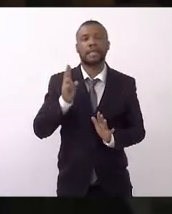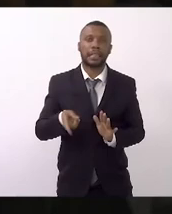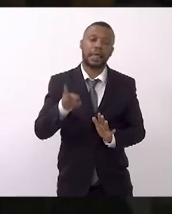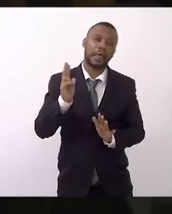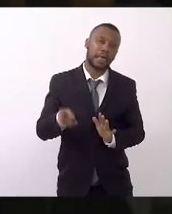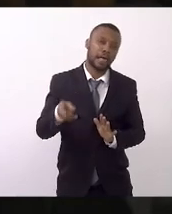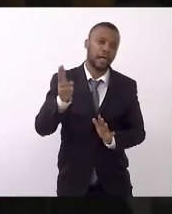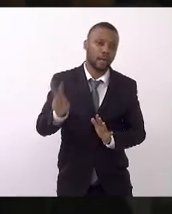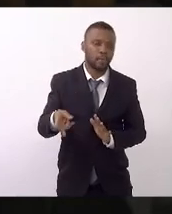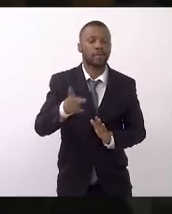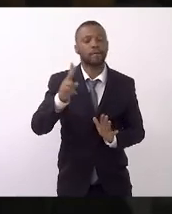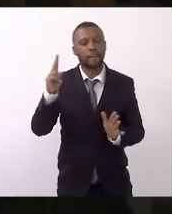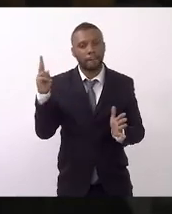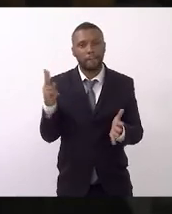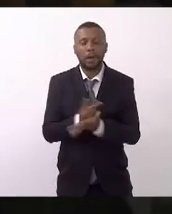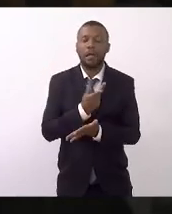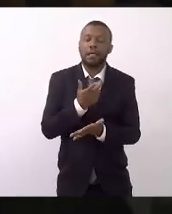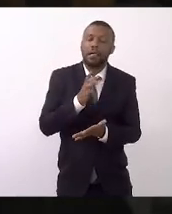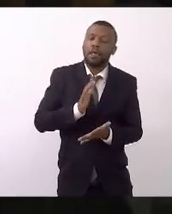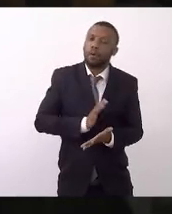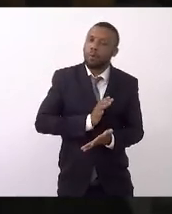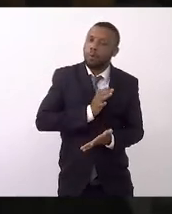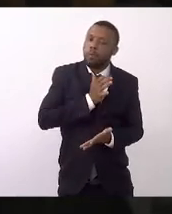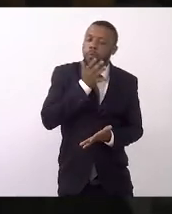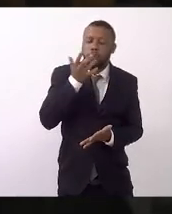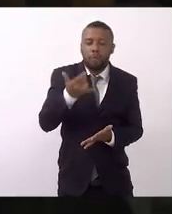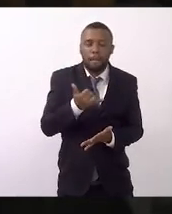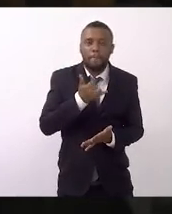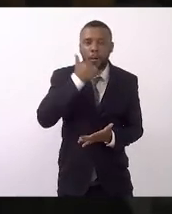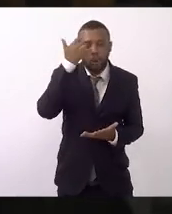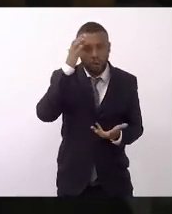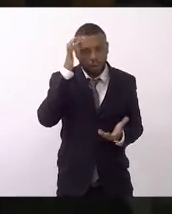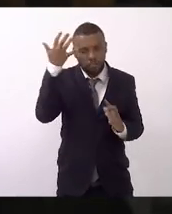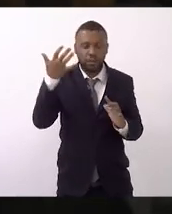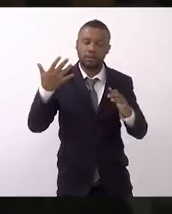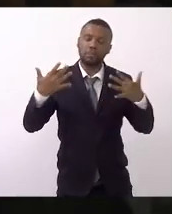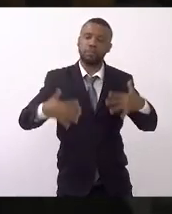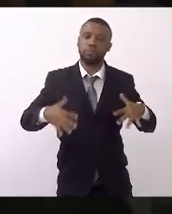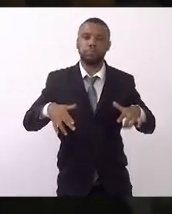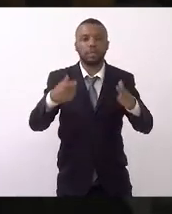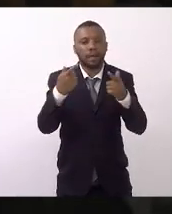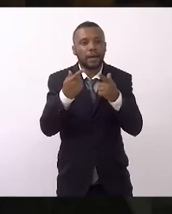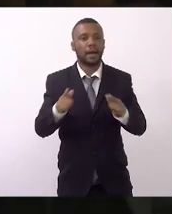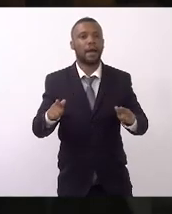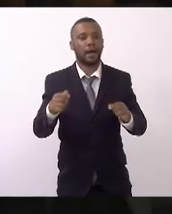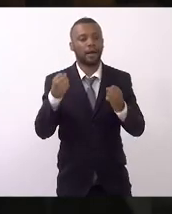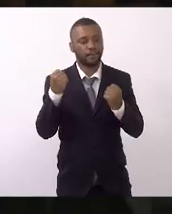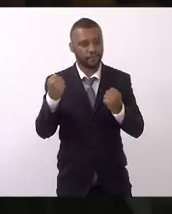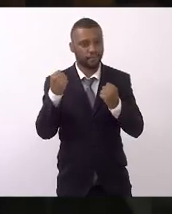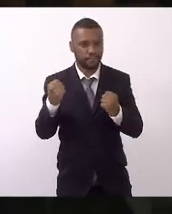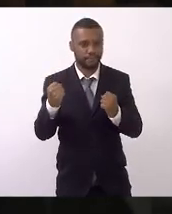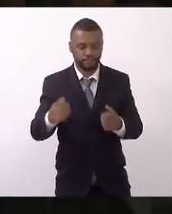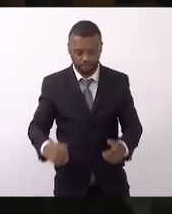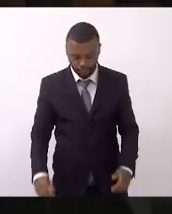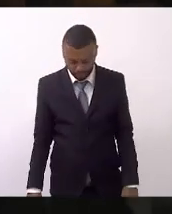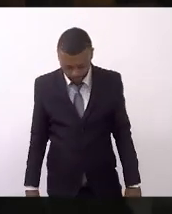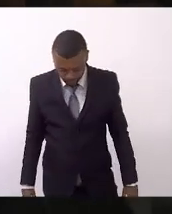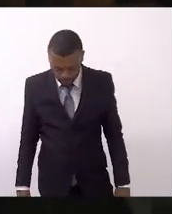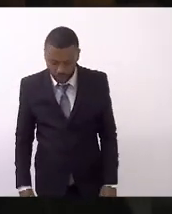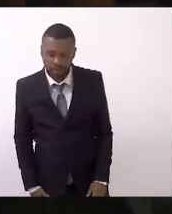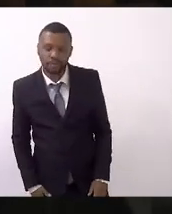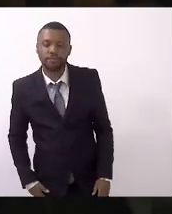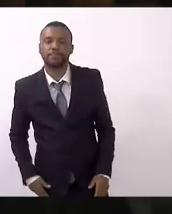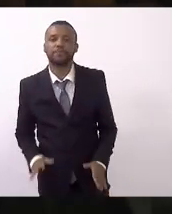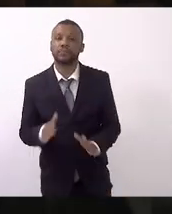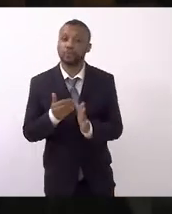será mais agravada a nossa situação. No início